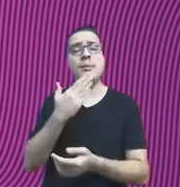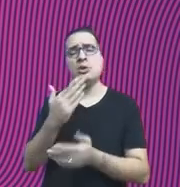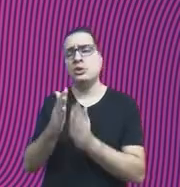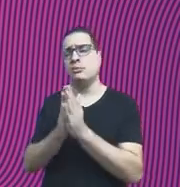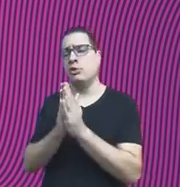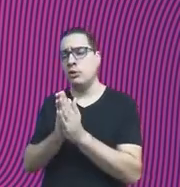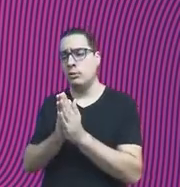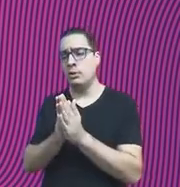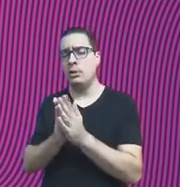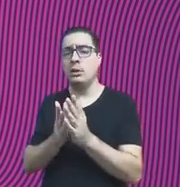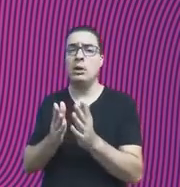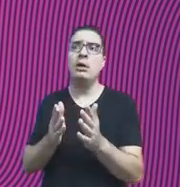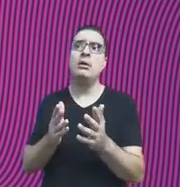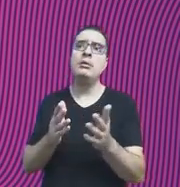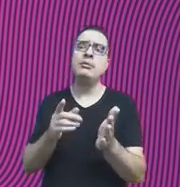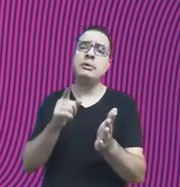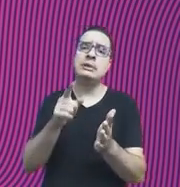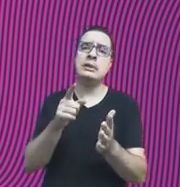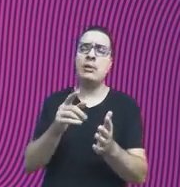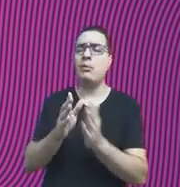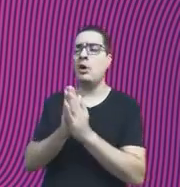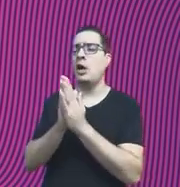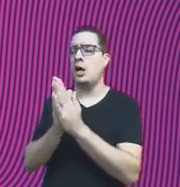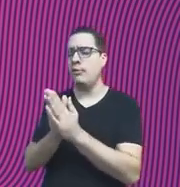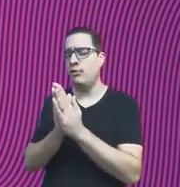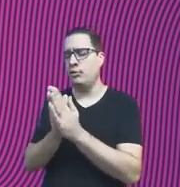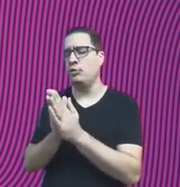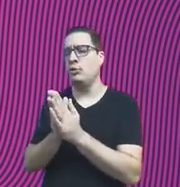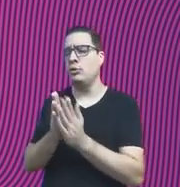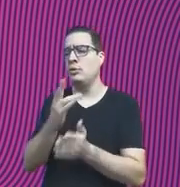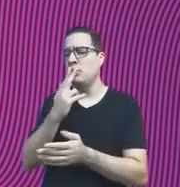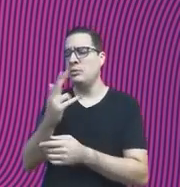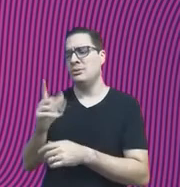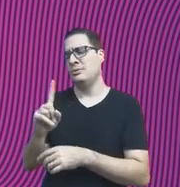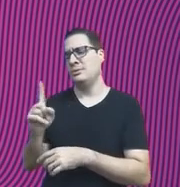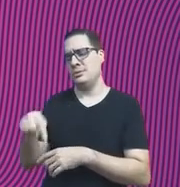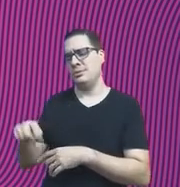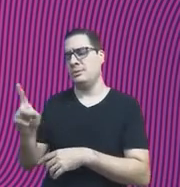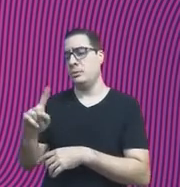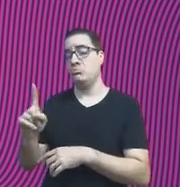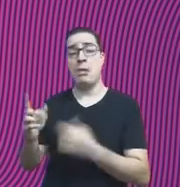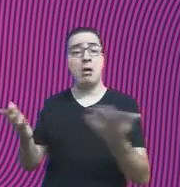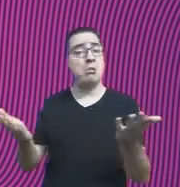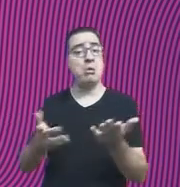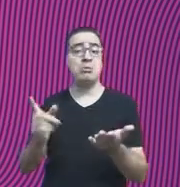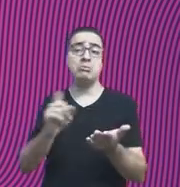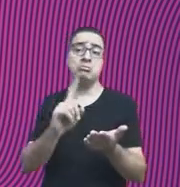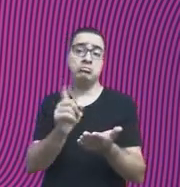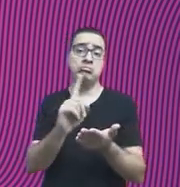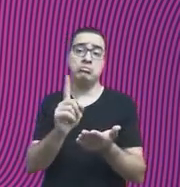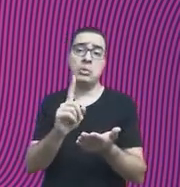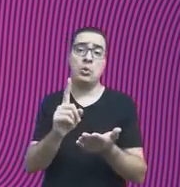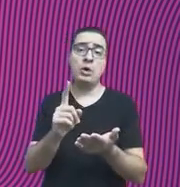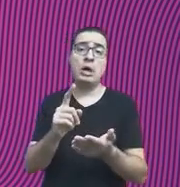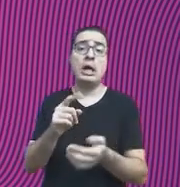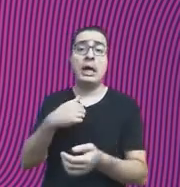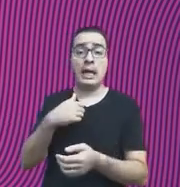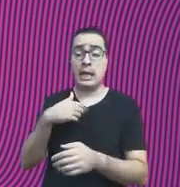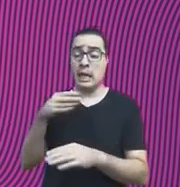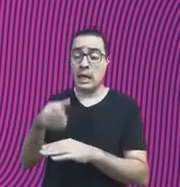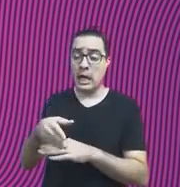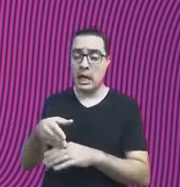você misericordiamente implorava para o cara deixar de fumar. Agora, não. Agora, ele é obrigado a não fumar